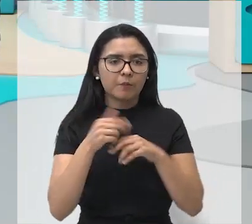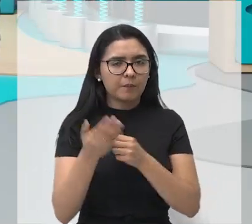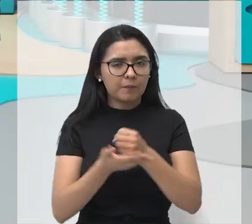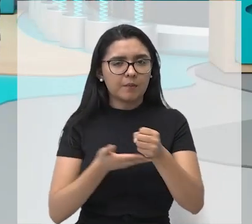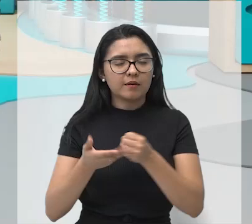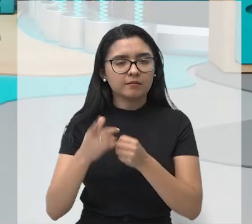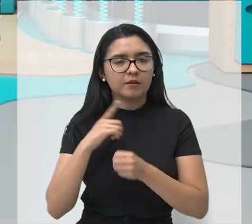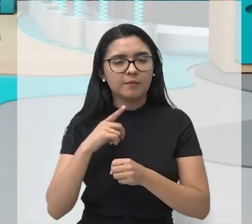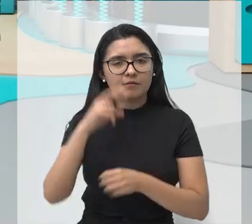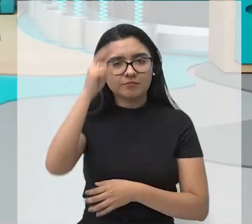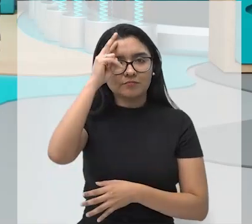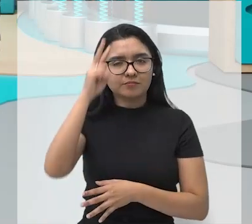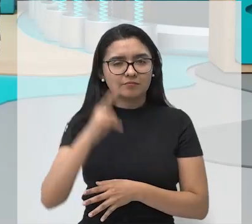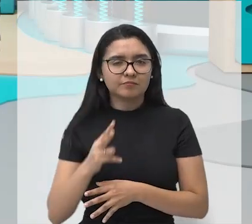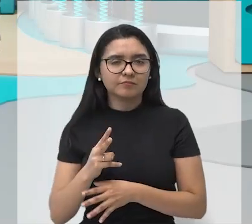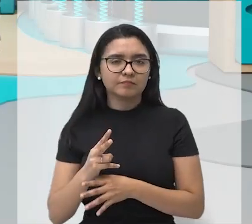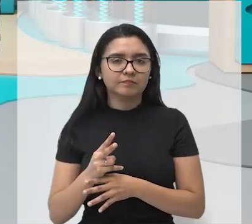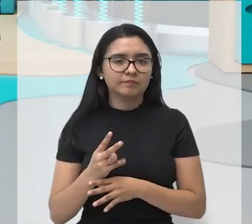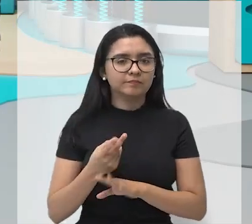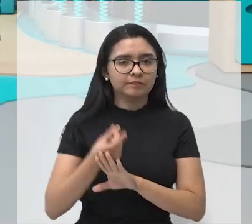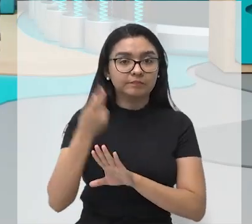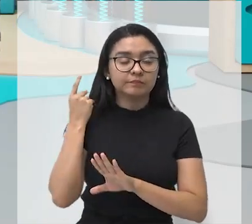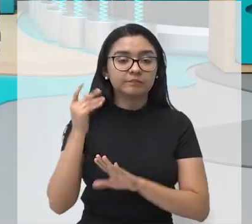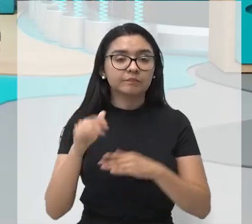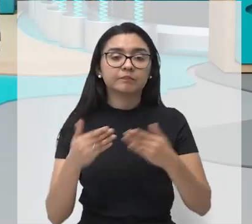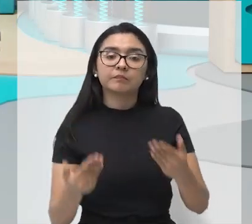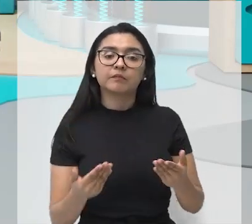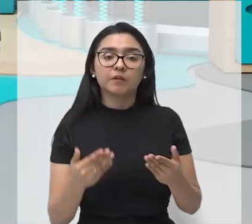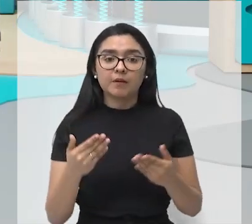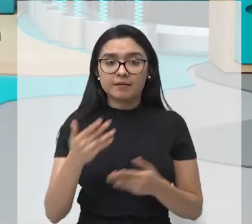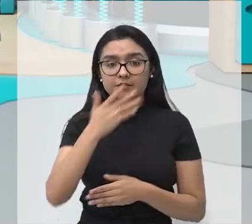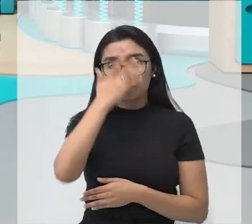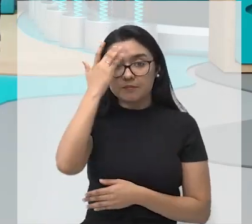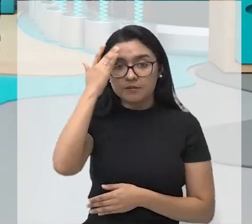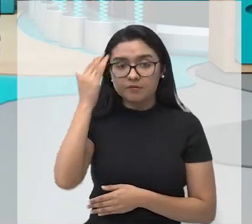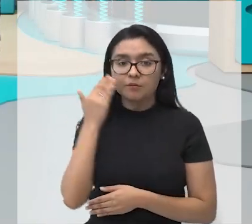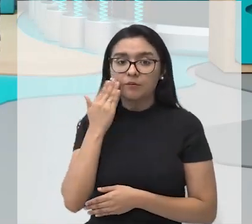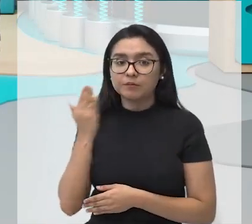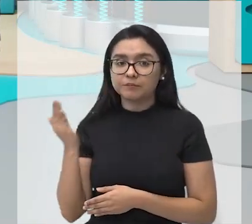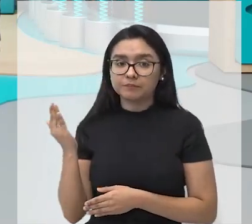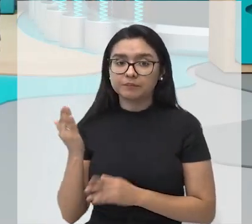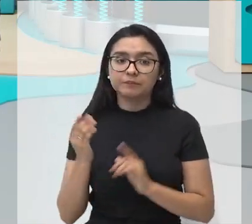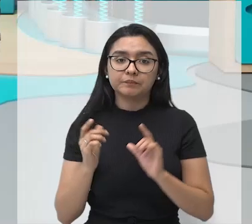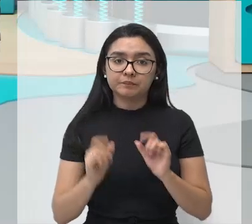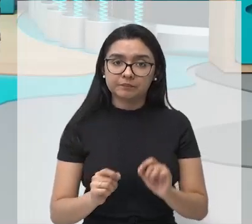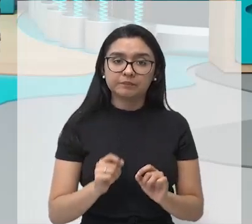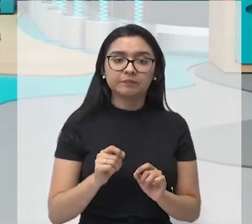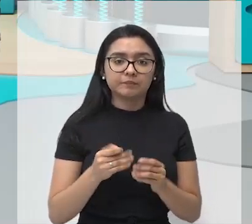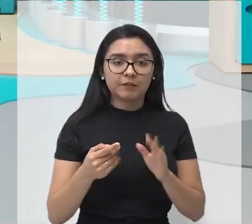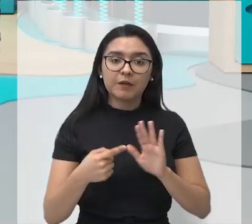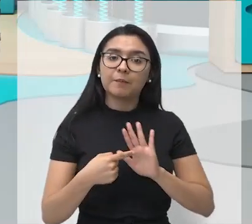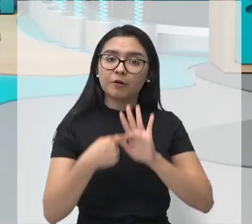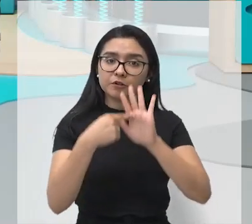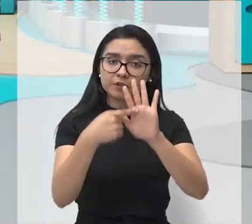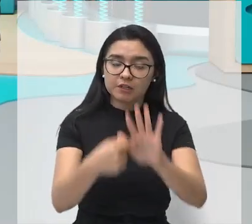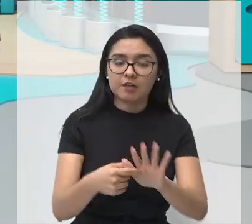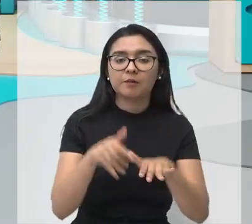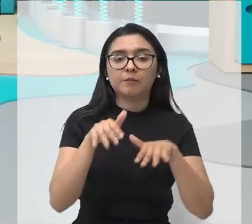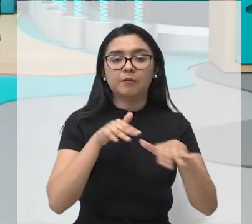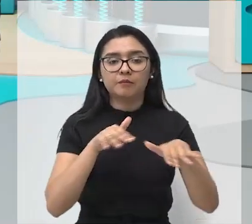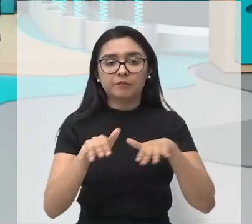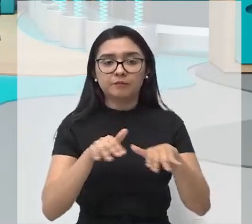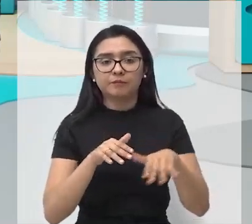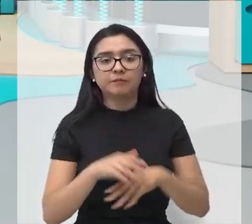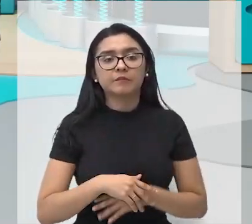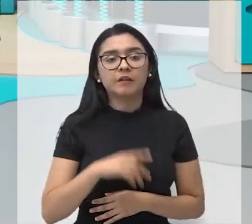longa história. Só uma curiosidade, esses skatistas que gravaram pra gente, né, que mostraram pra gente as manobras,